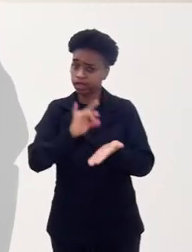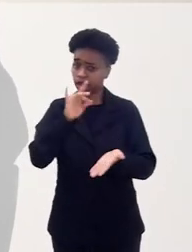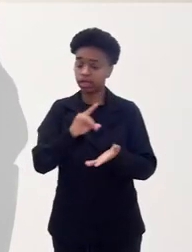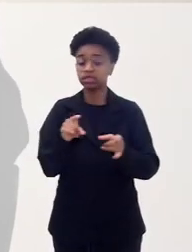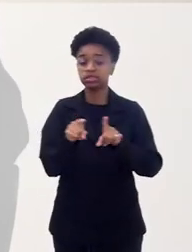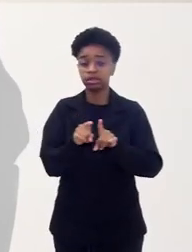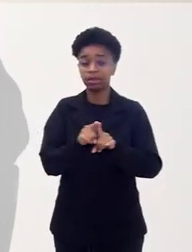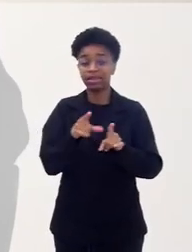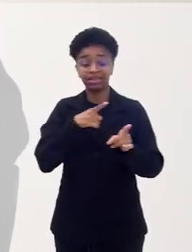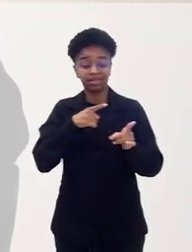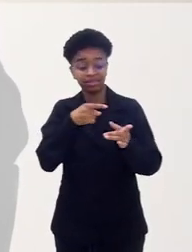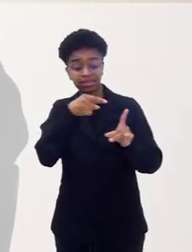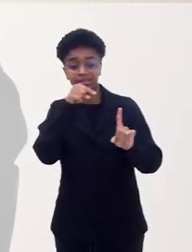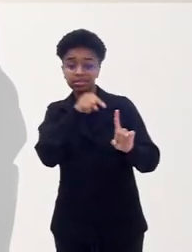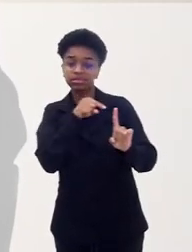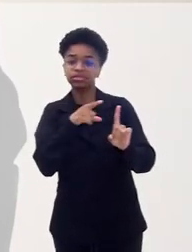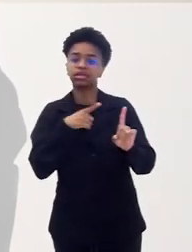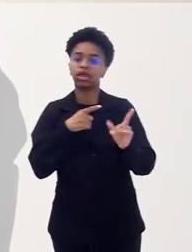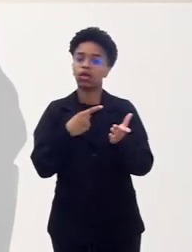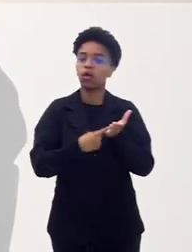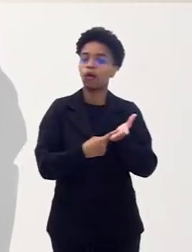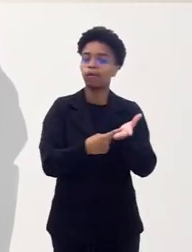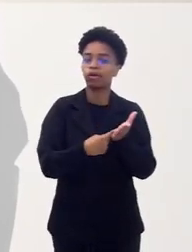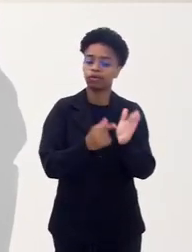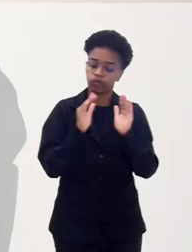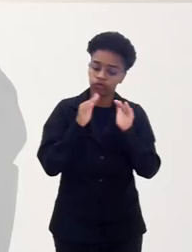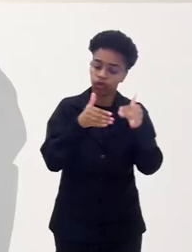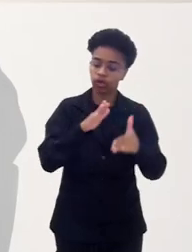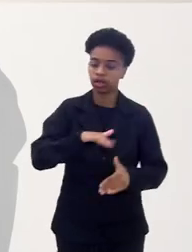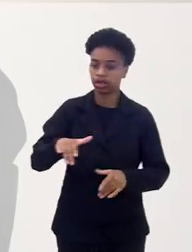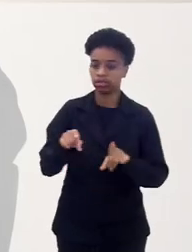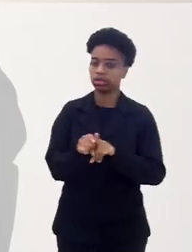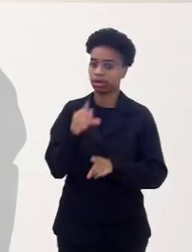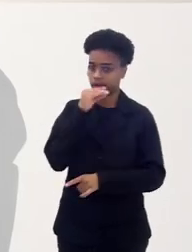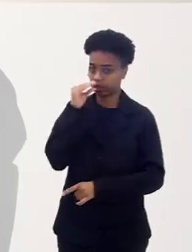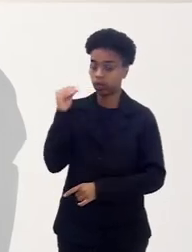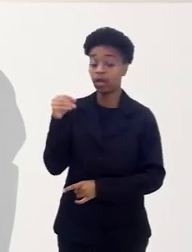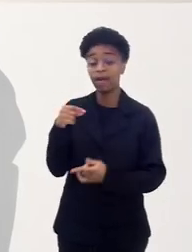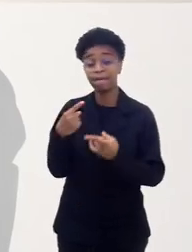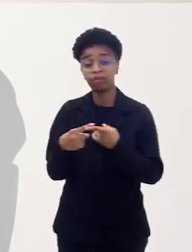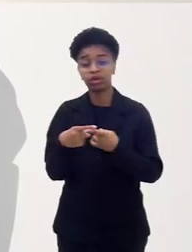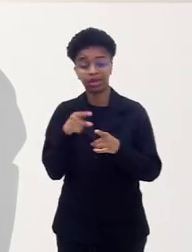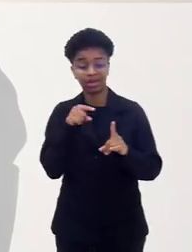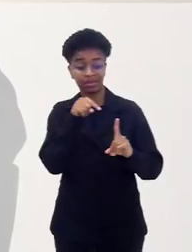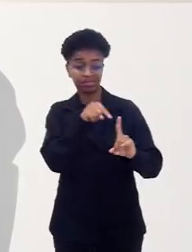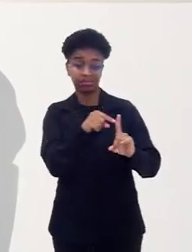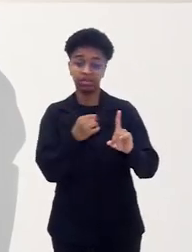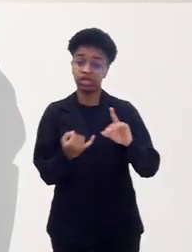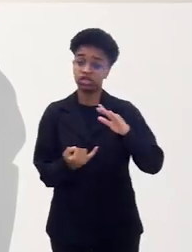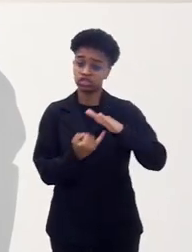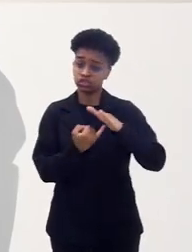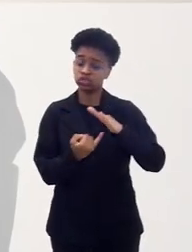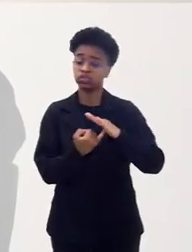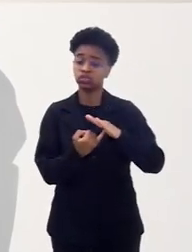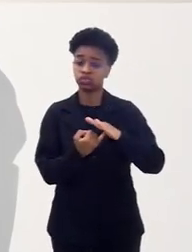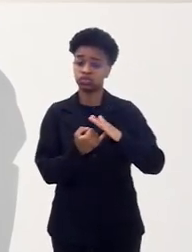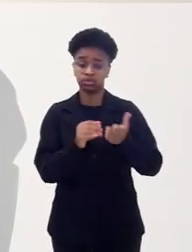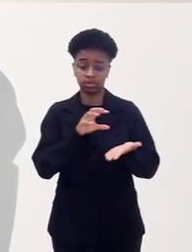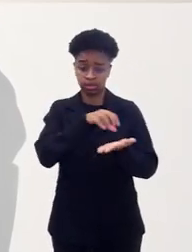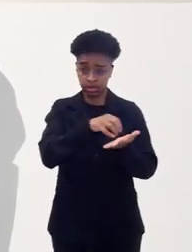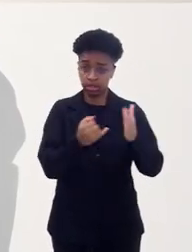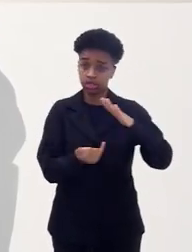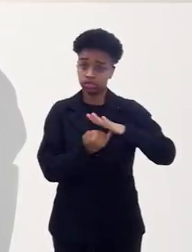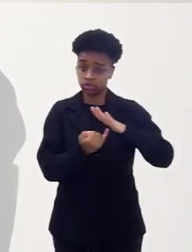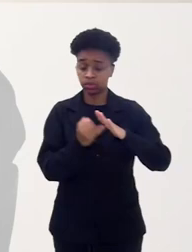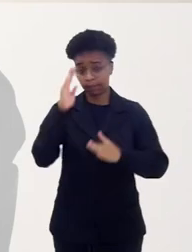e o compromisso dele com a causa da Criança e do Adolescente porque é uma das instituições fundamentais para